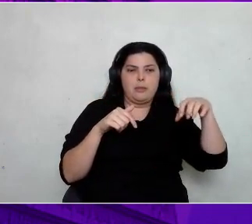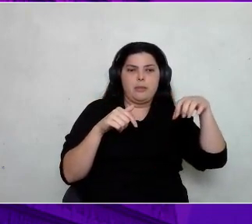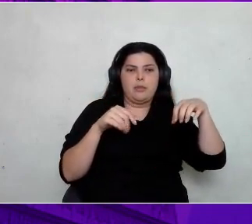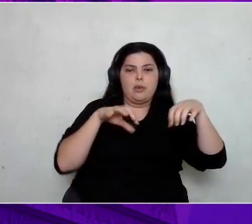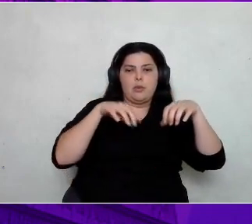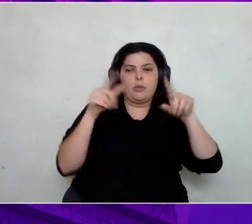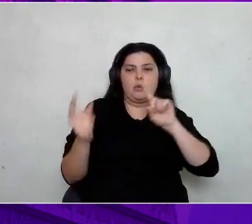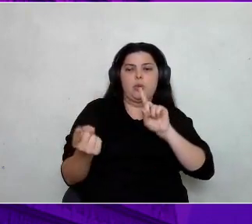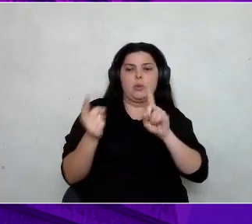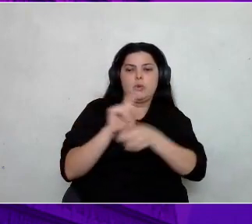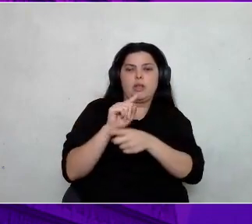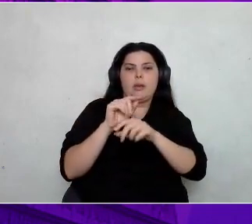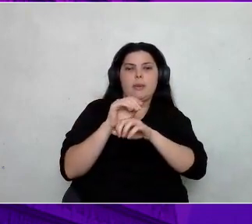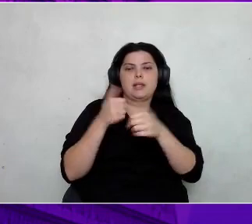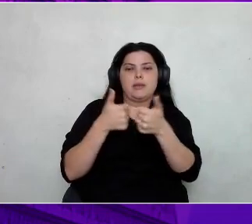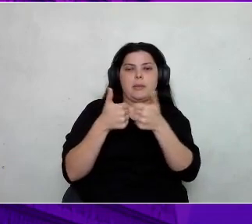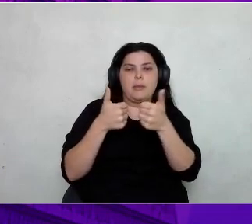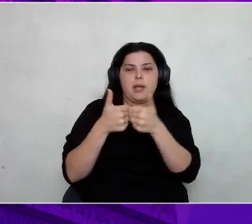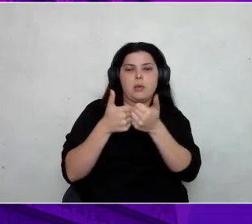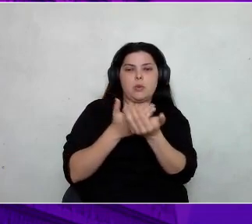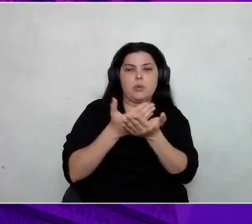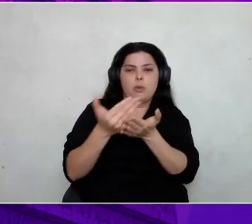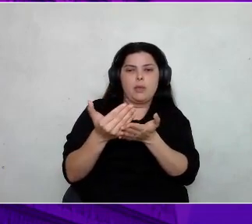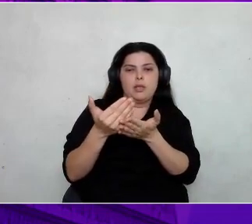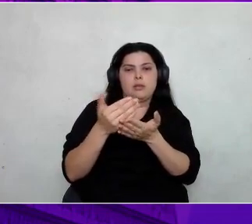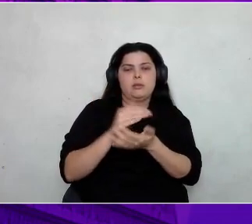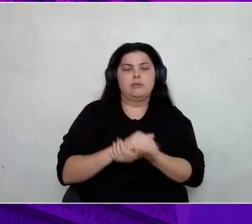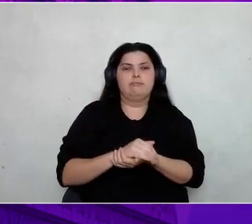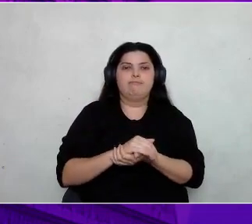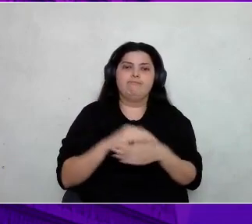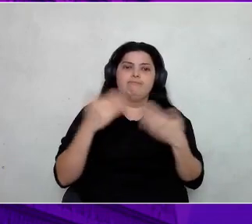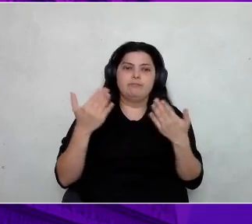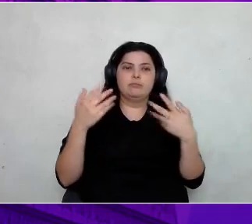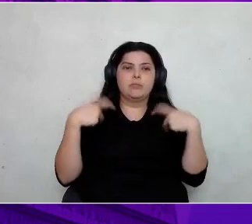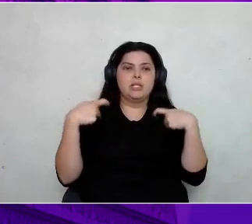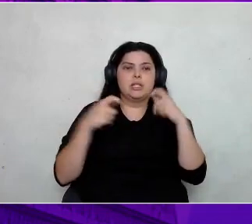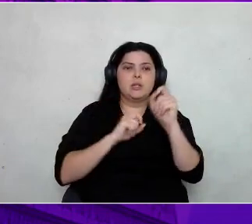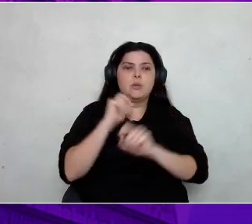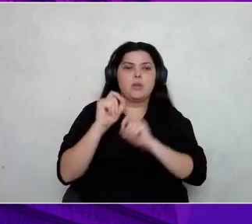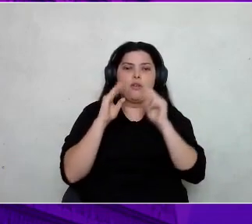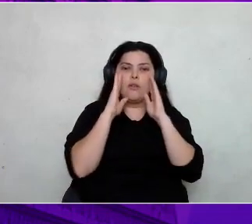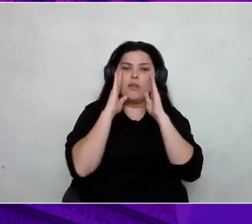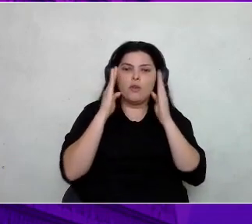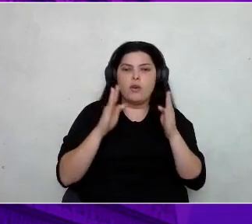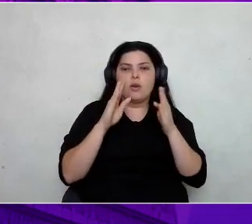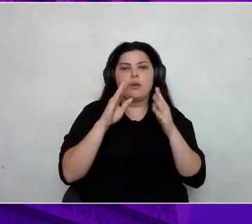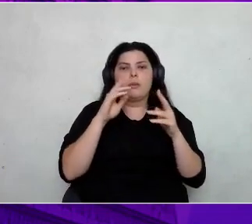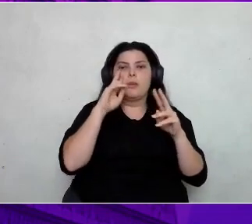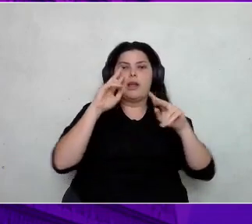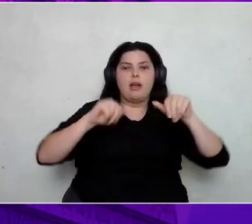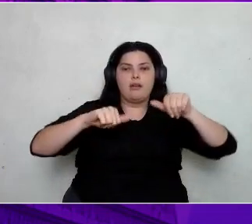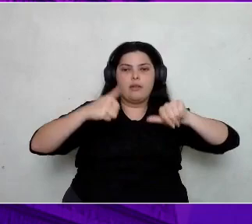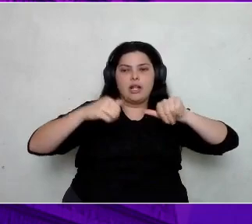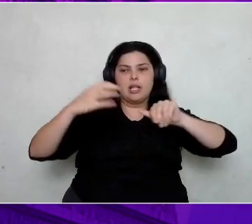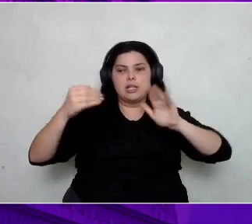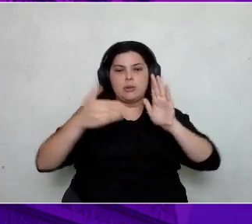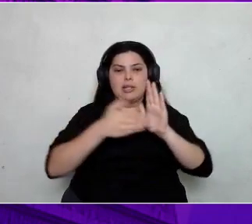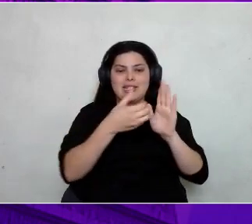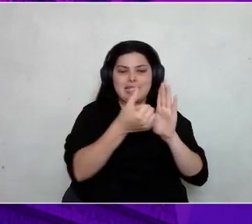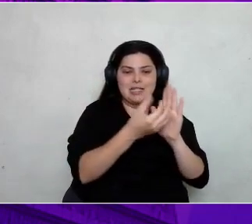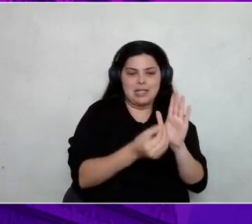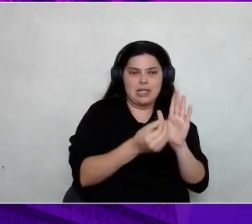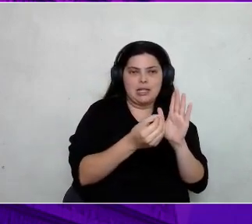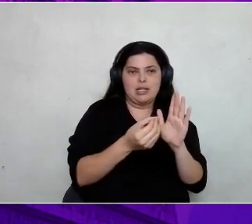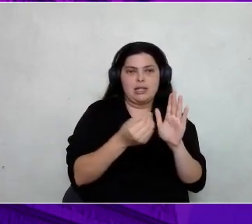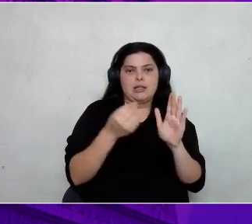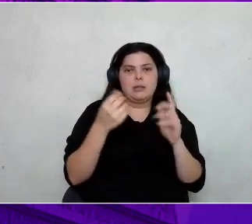mais próximo do começo do eixo. Então, vocês vão ter mais precisão para ver que ele vai de 0 a 60. Vocês não vão ter que fazer